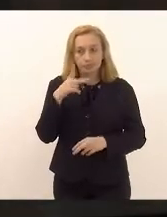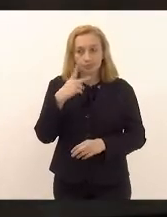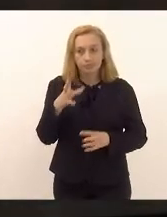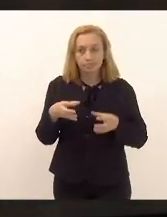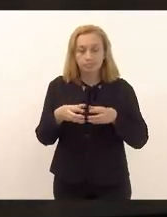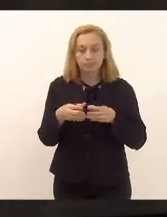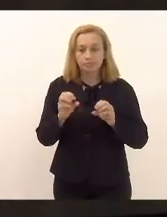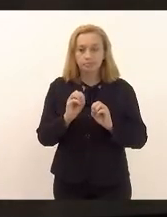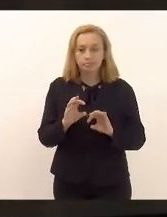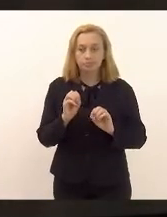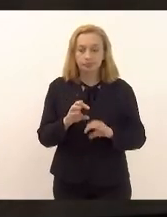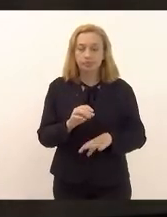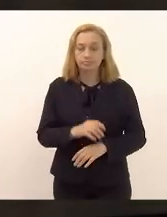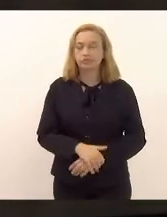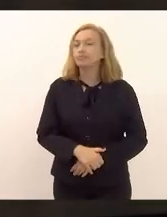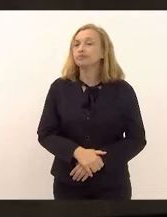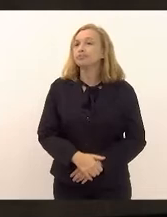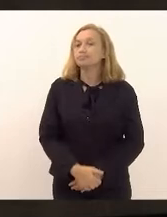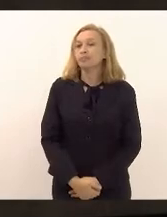Comissão de Educação.